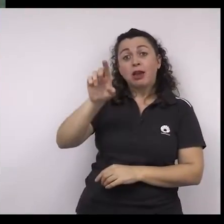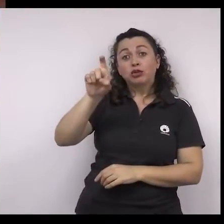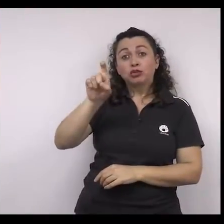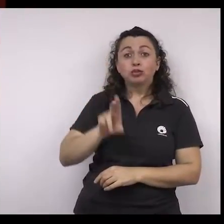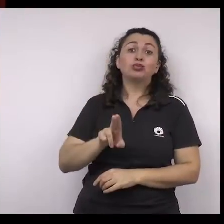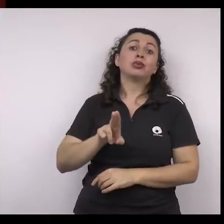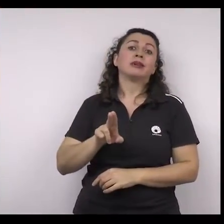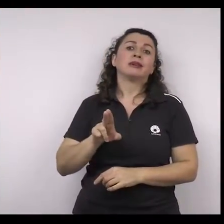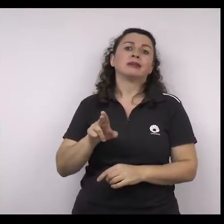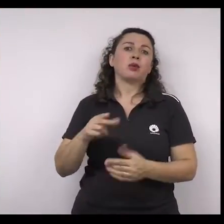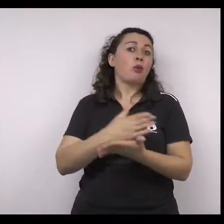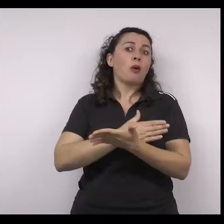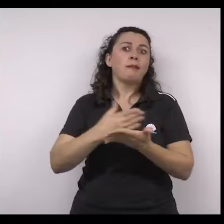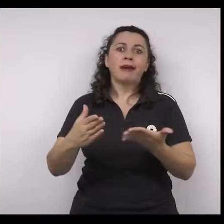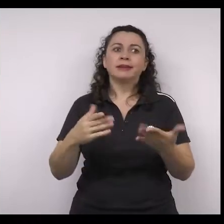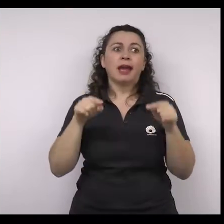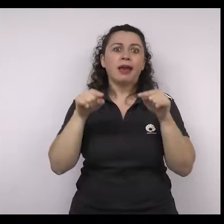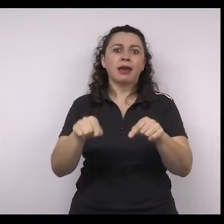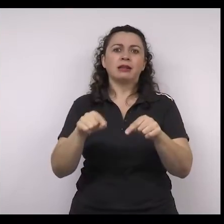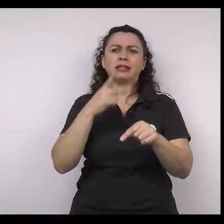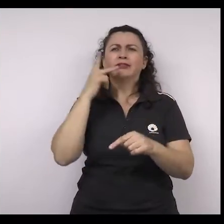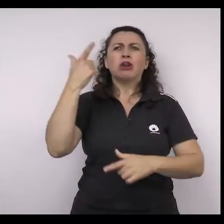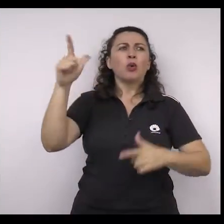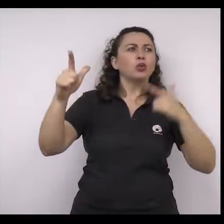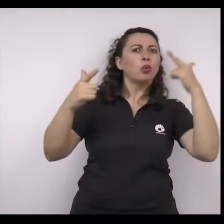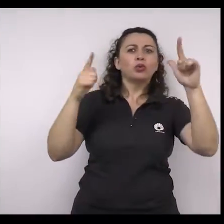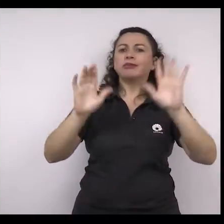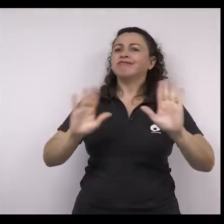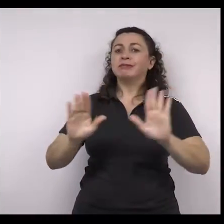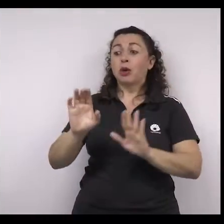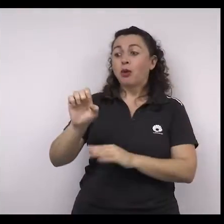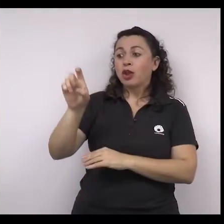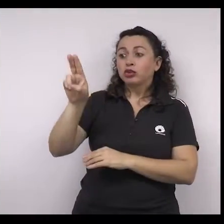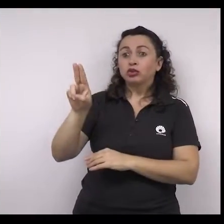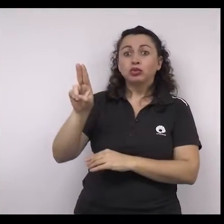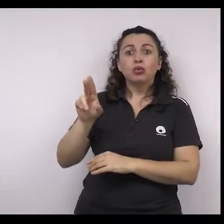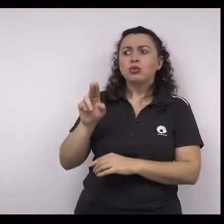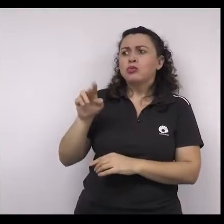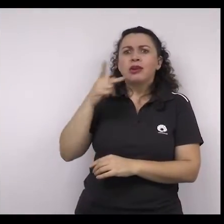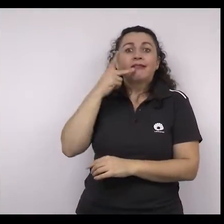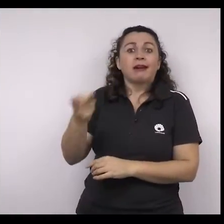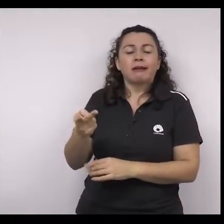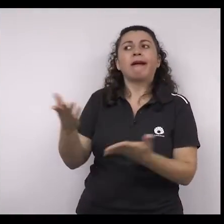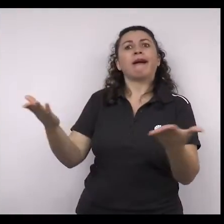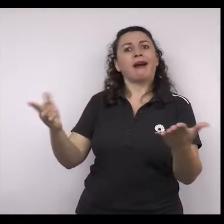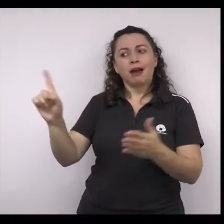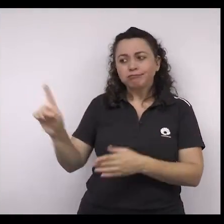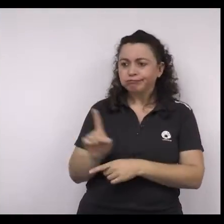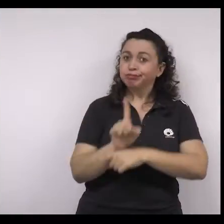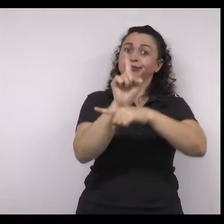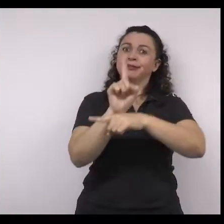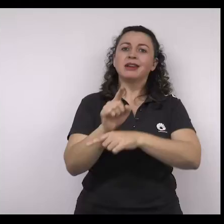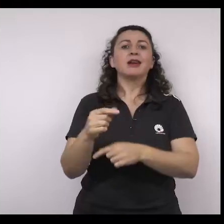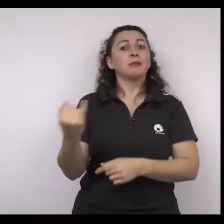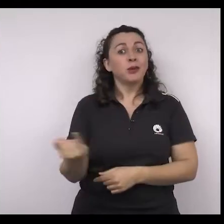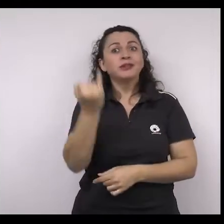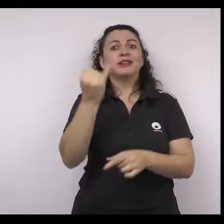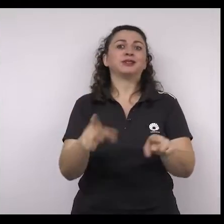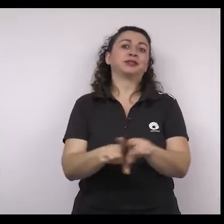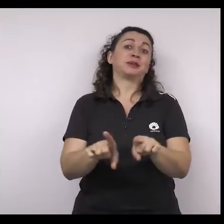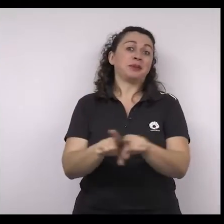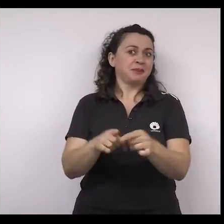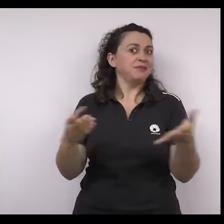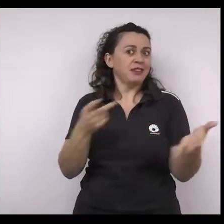começa sem ele. Fala-se de todos os orixás, o Exu sempre é ocultado. Então, falar do Exu nesse momento também é muito